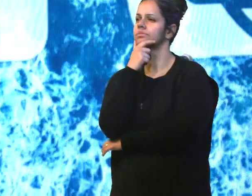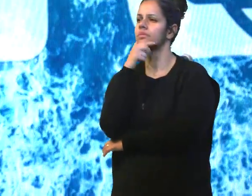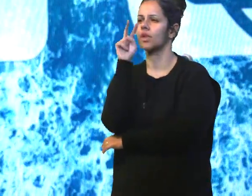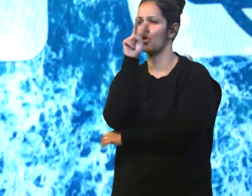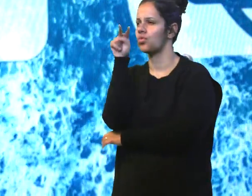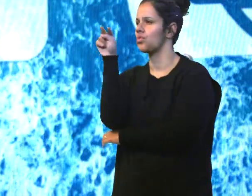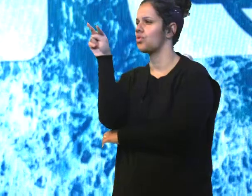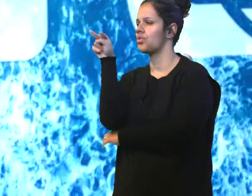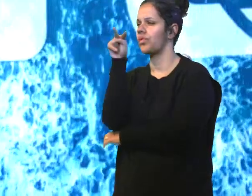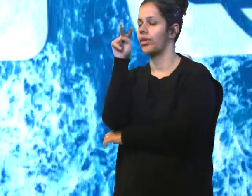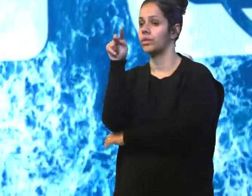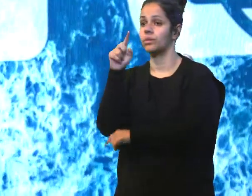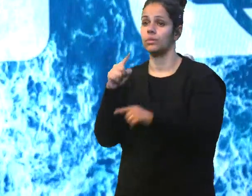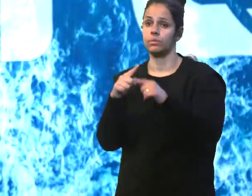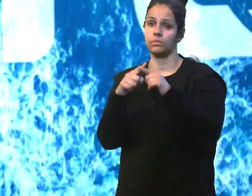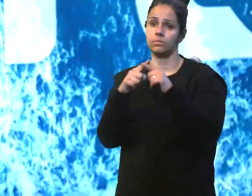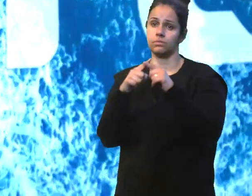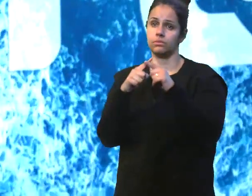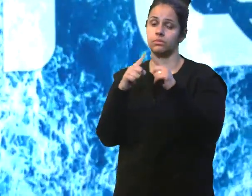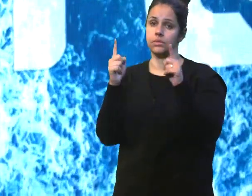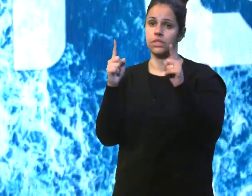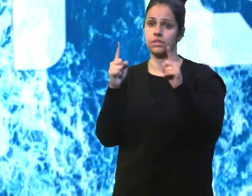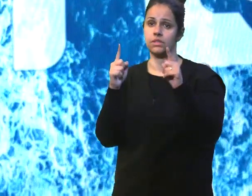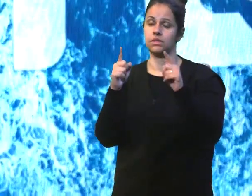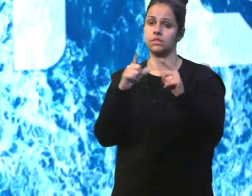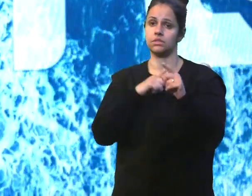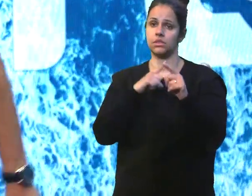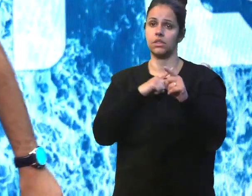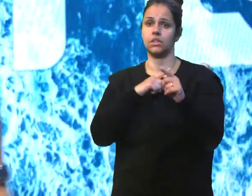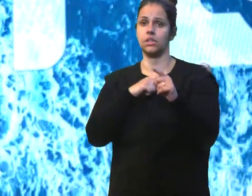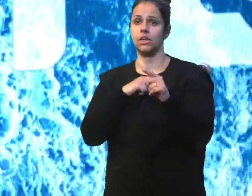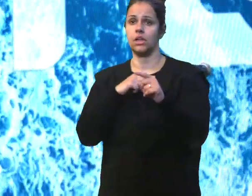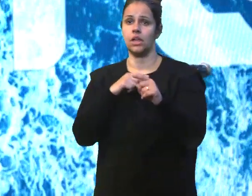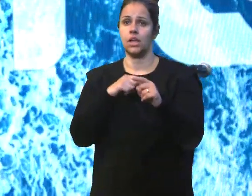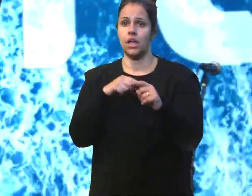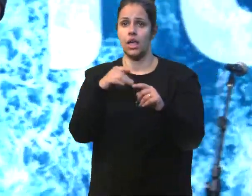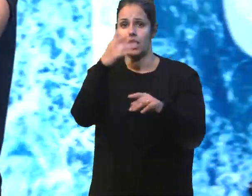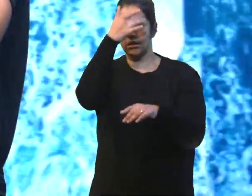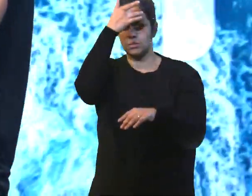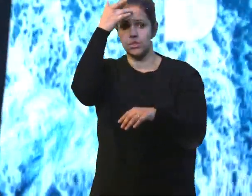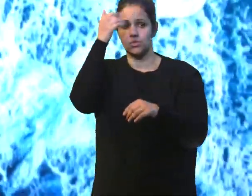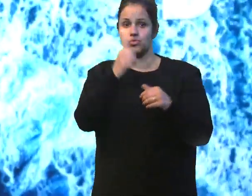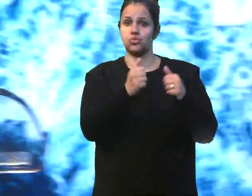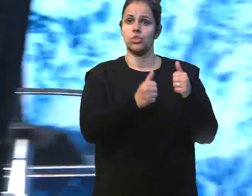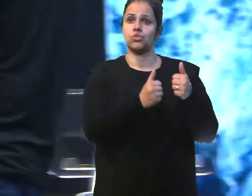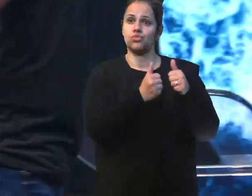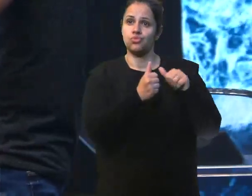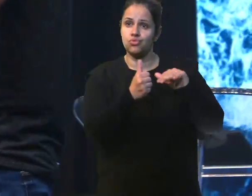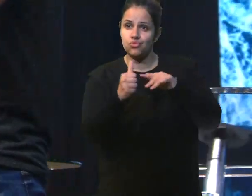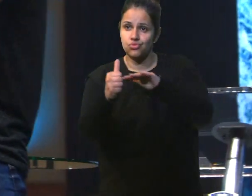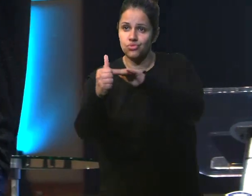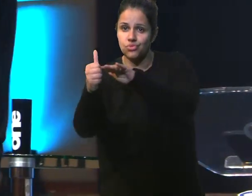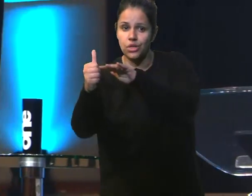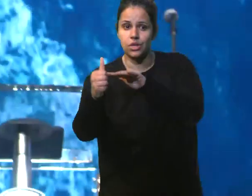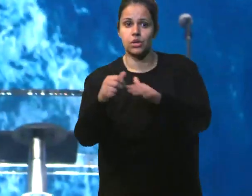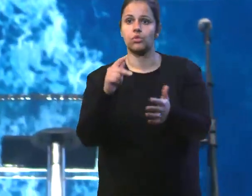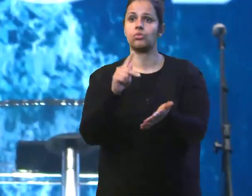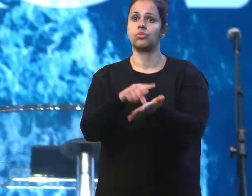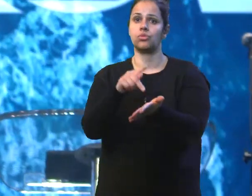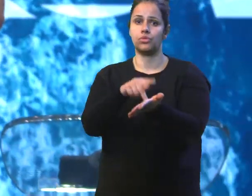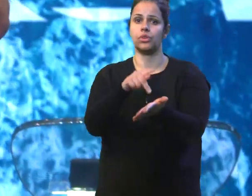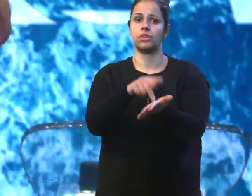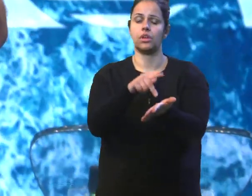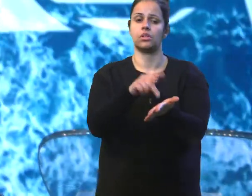Mas existiam aqueles que eram comprometidos. Preste atenção, olha aqui para mim. Olha aqui para mim.